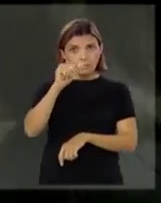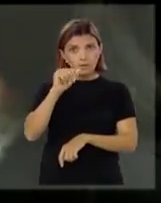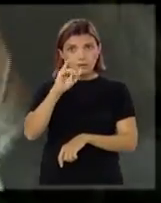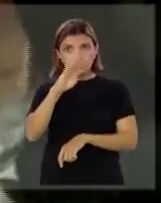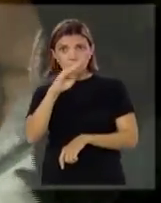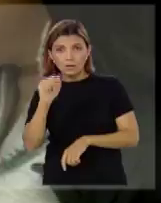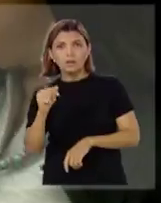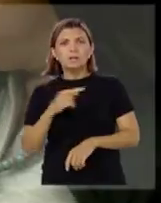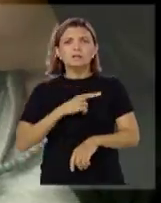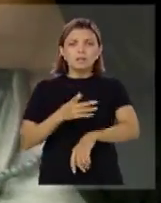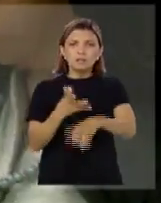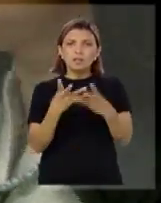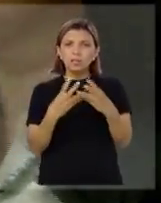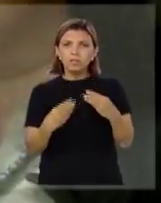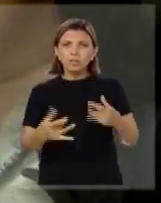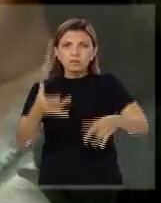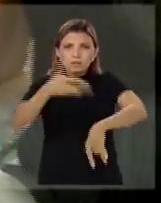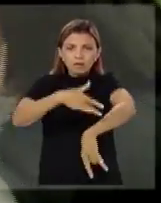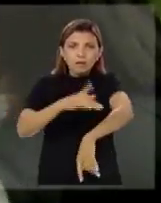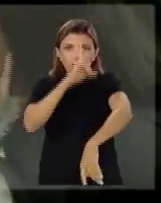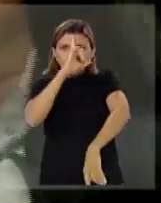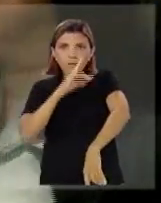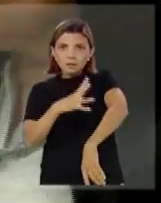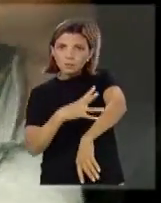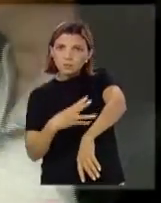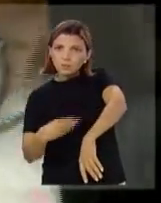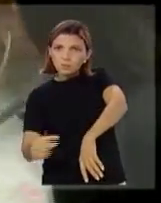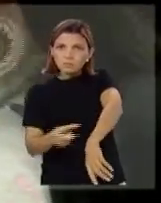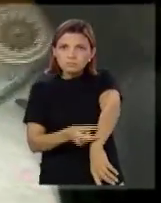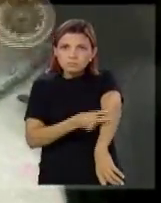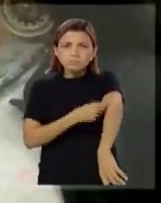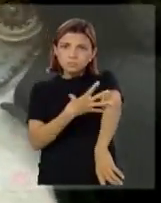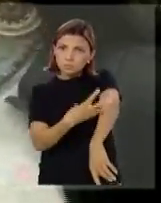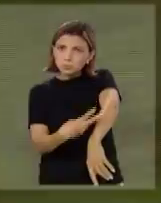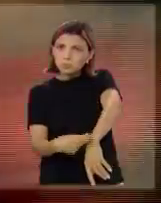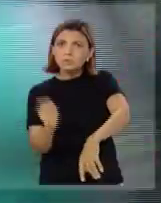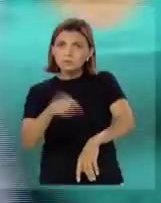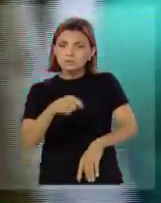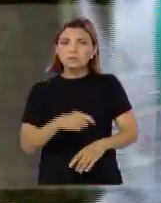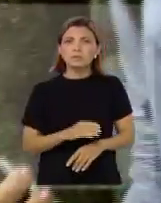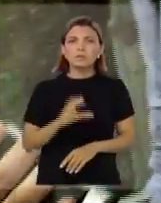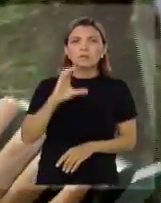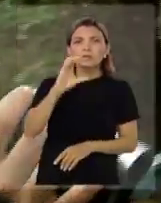uma beleza pra infecção, pra cicatrizar ferimentos, pra doenças da pele.